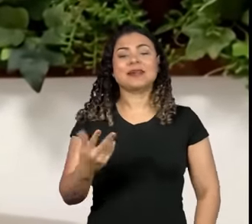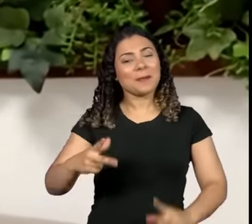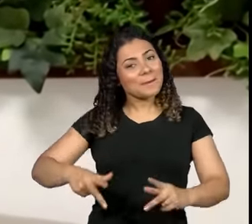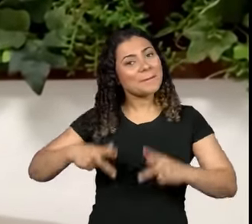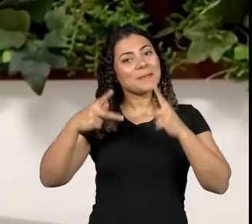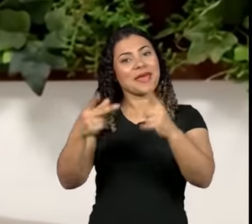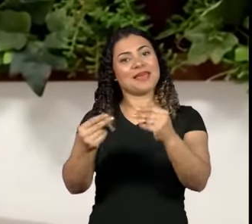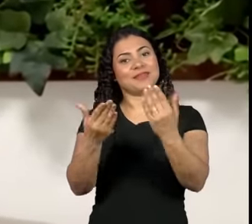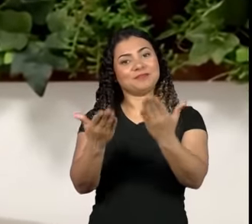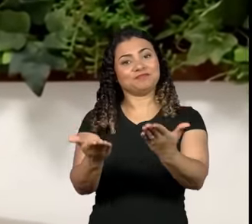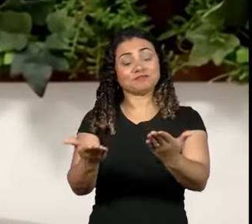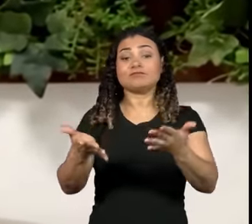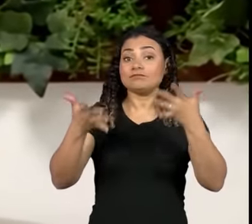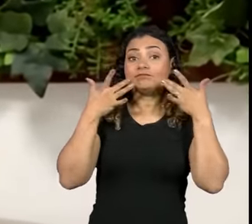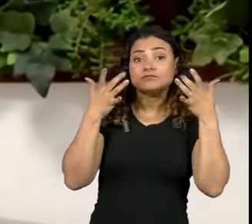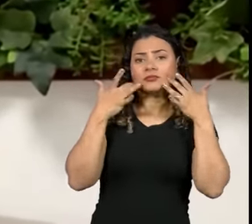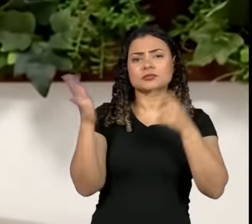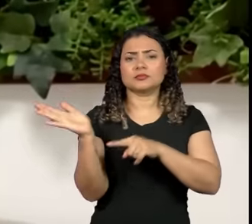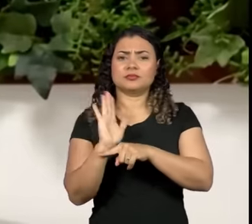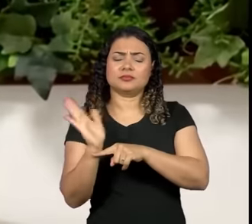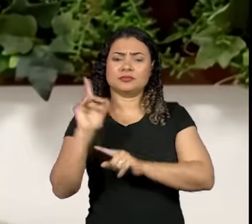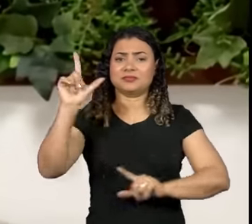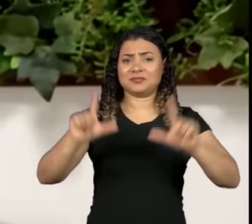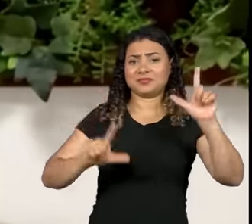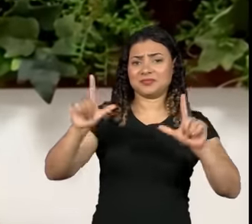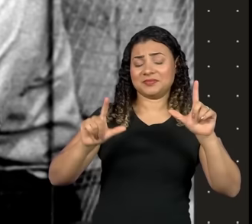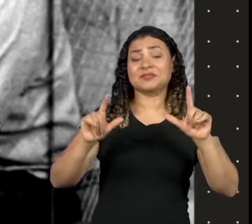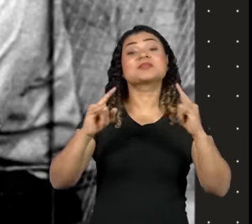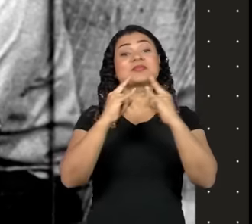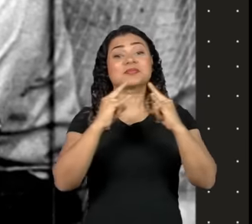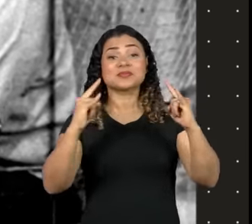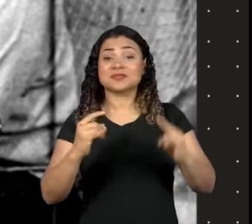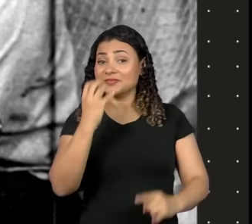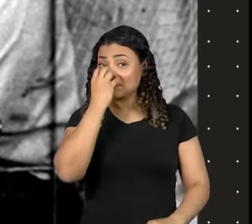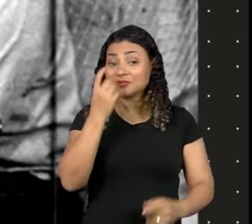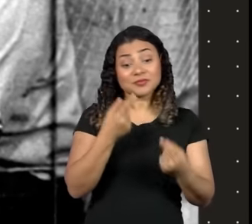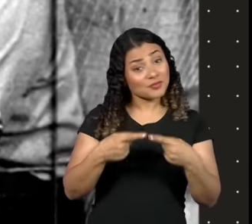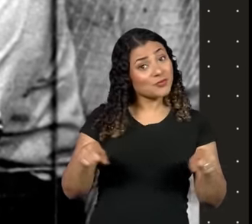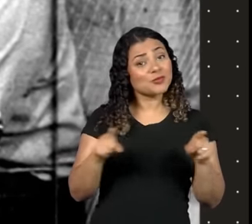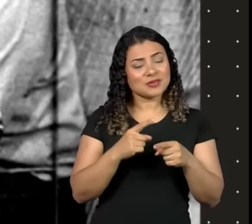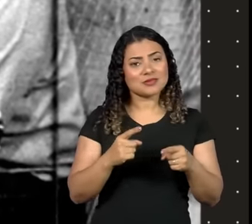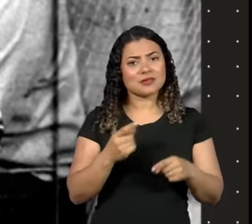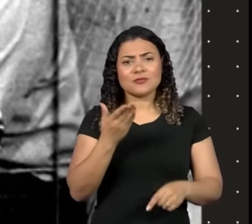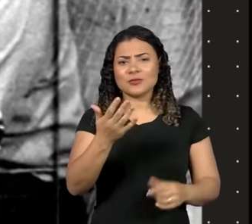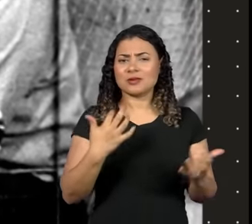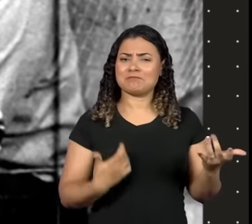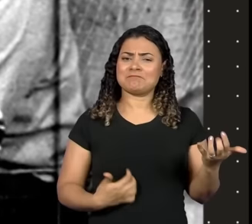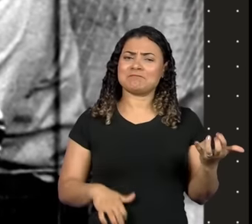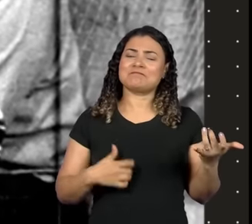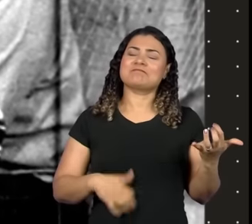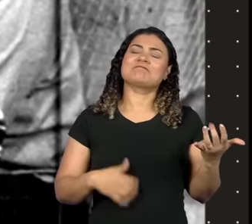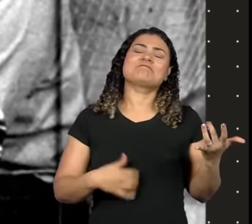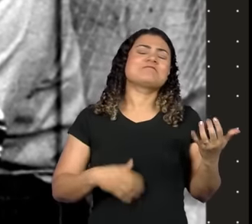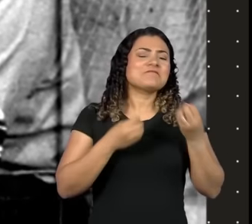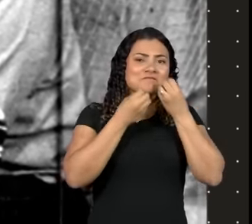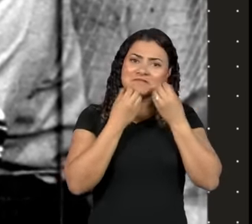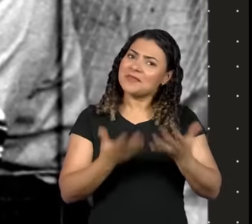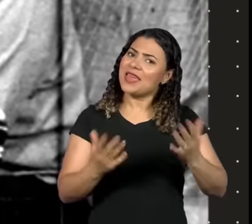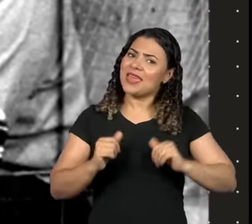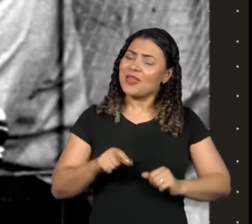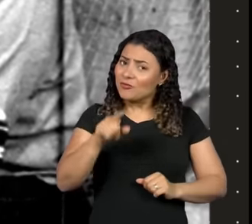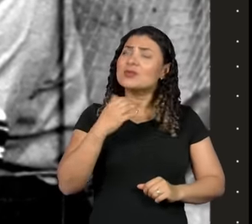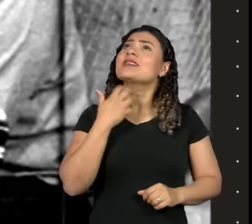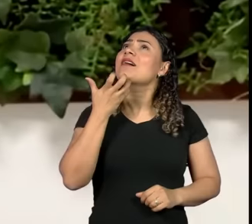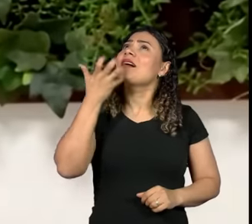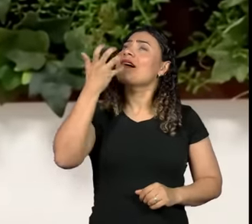seu. Teatro, cinema, televisão, circo e música. Como você toca bem o violão, como você